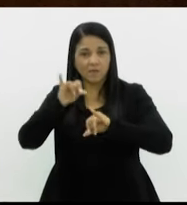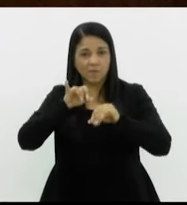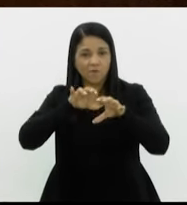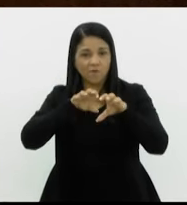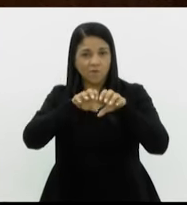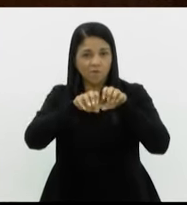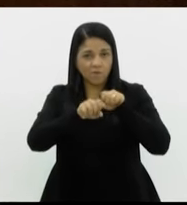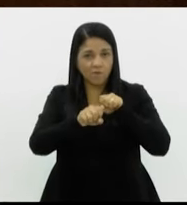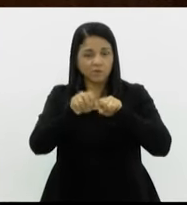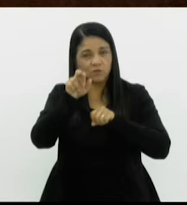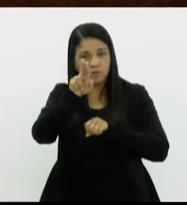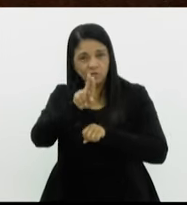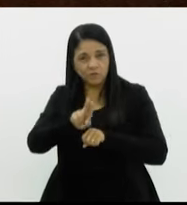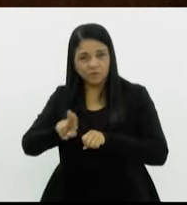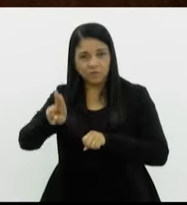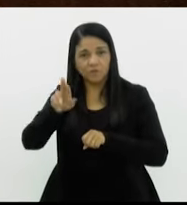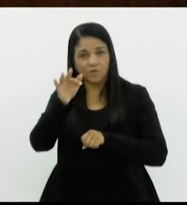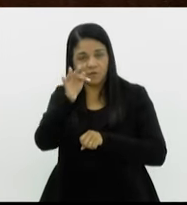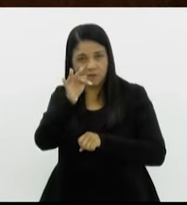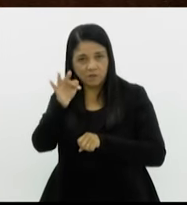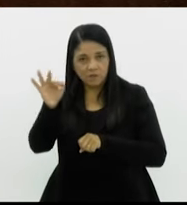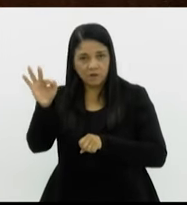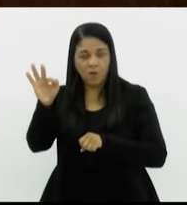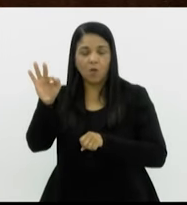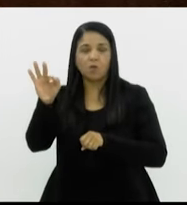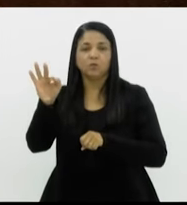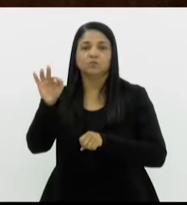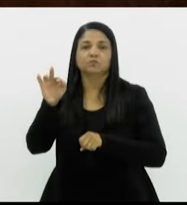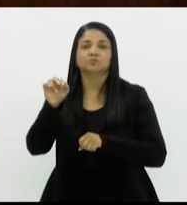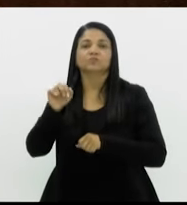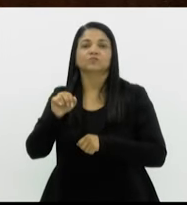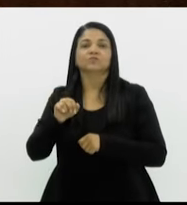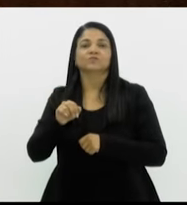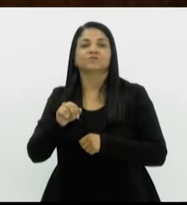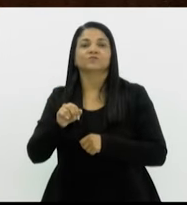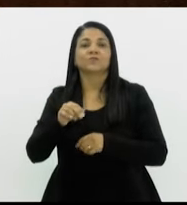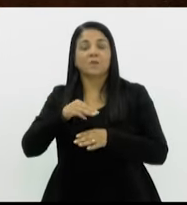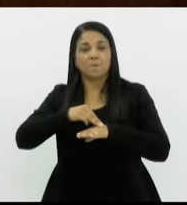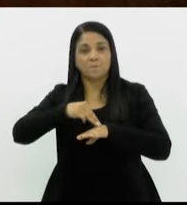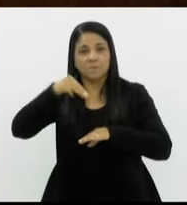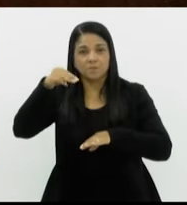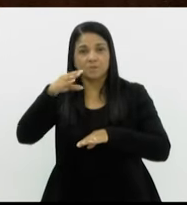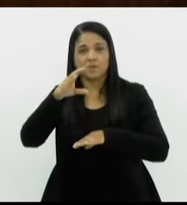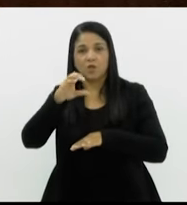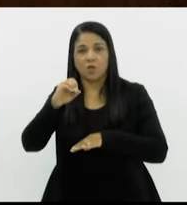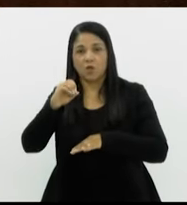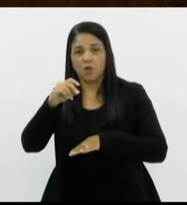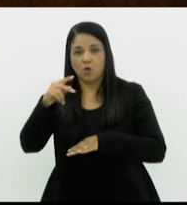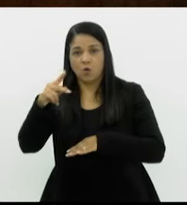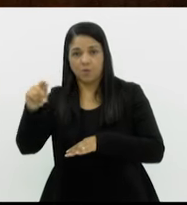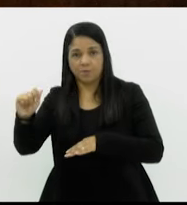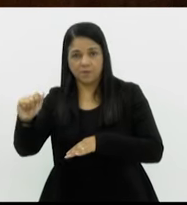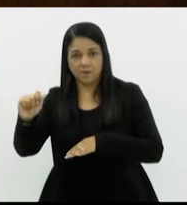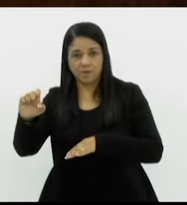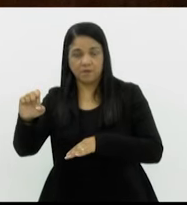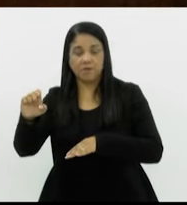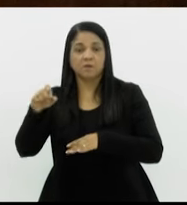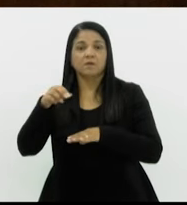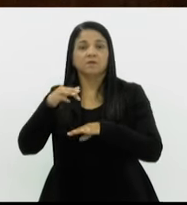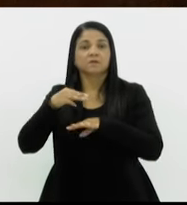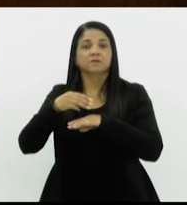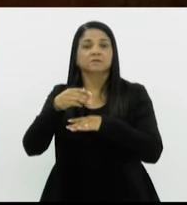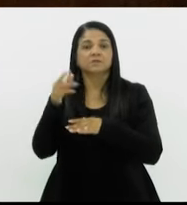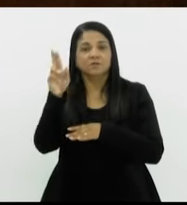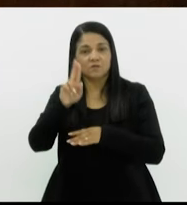pela Universidade Federal do Rio de Janeiro, com mestrado na COP da Universidade Federal do Rio de